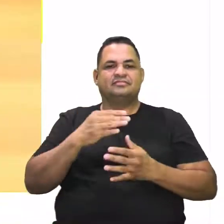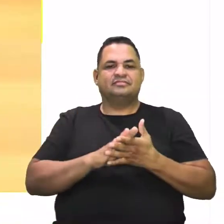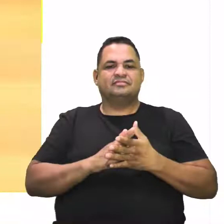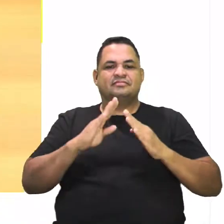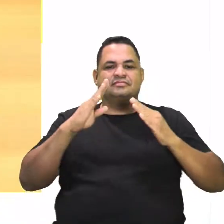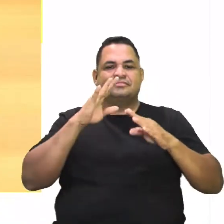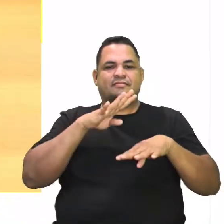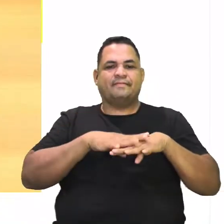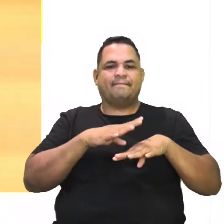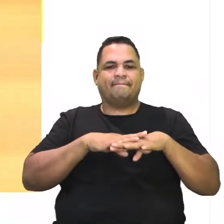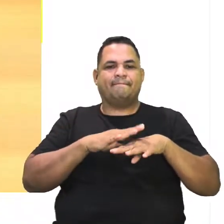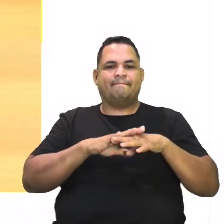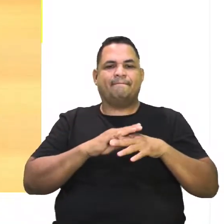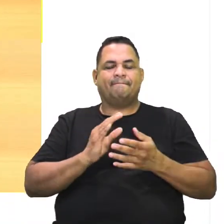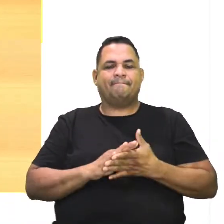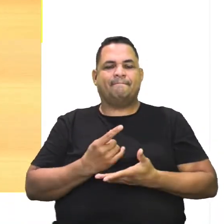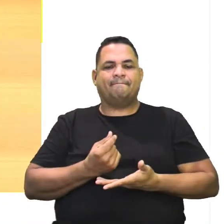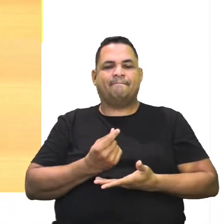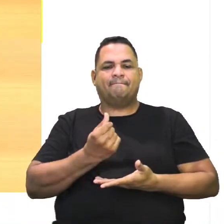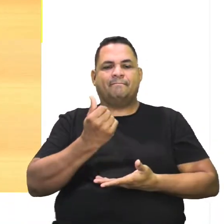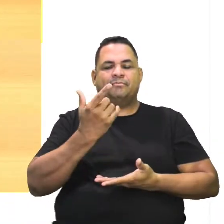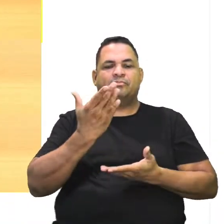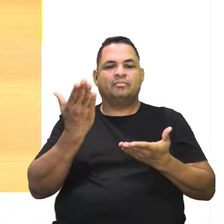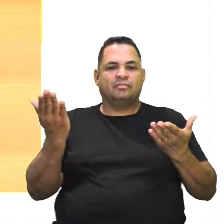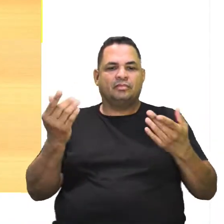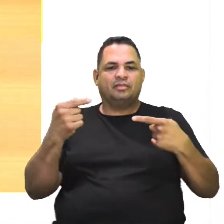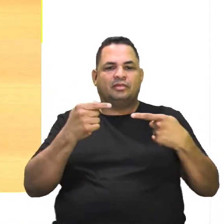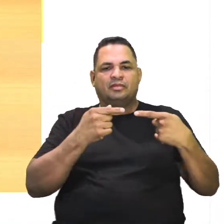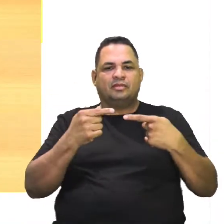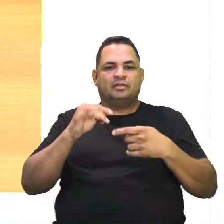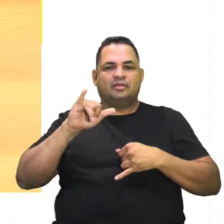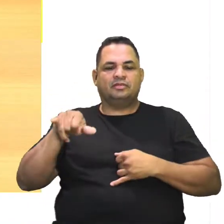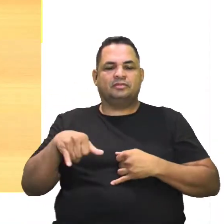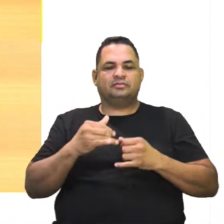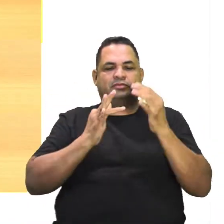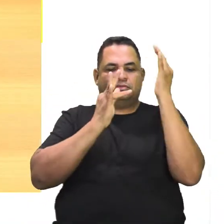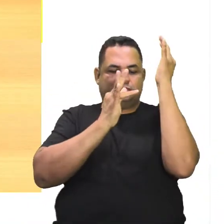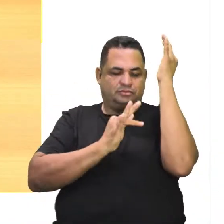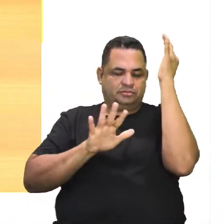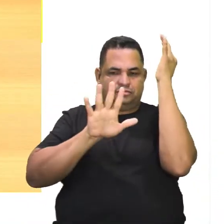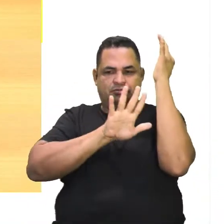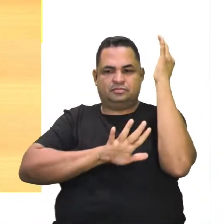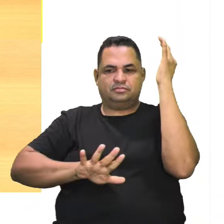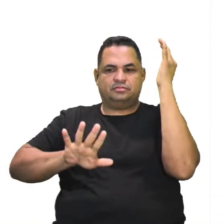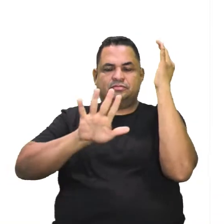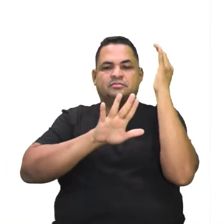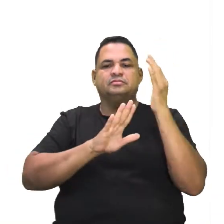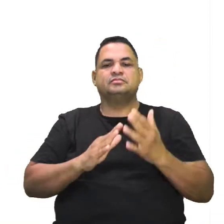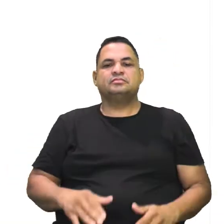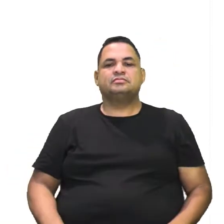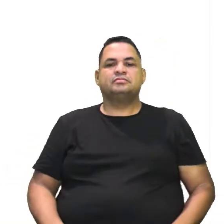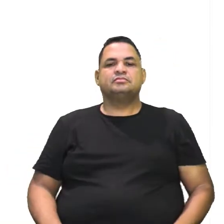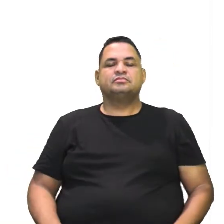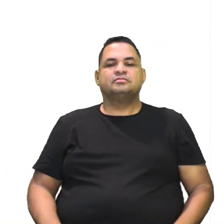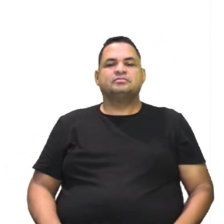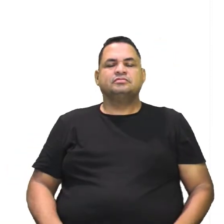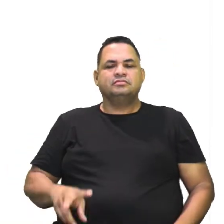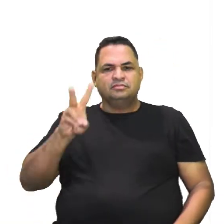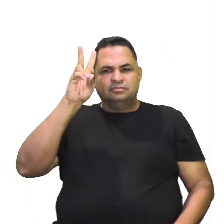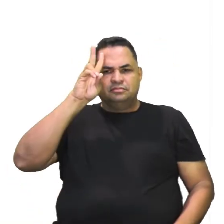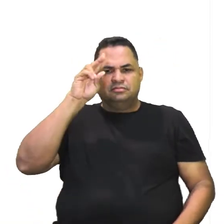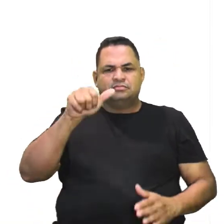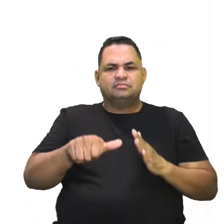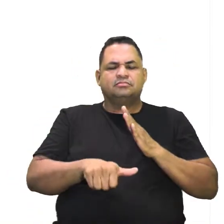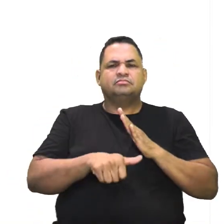de matemática financeira, vamos fazer a conexão entre juros e funções. E aí? Será que eles